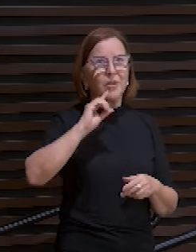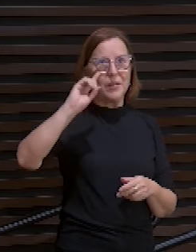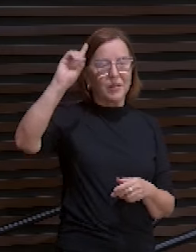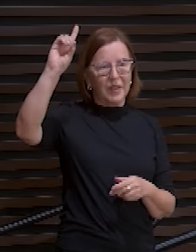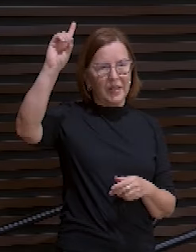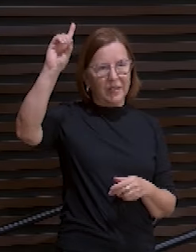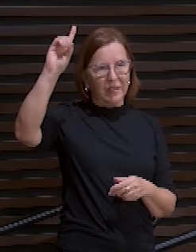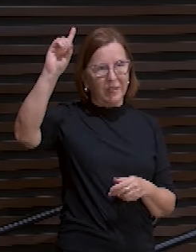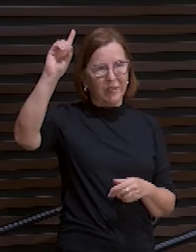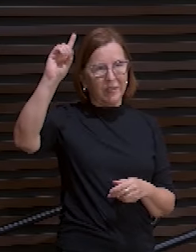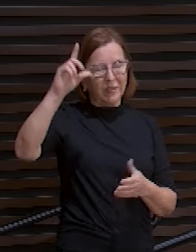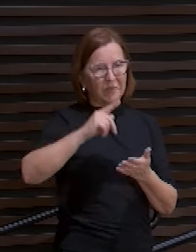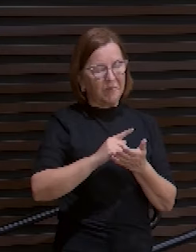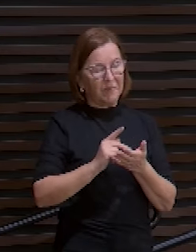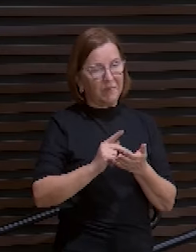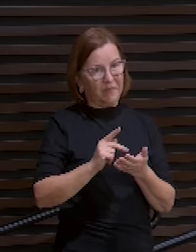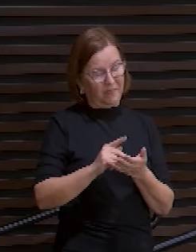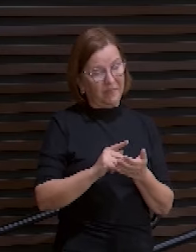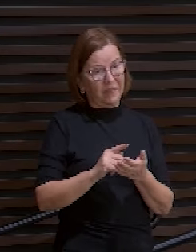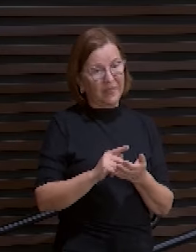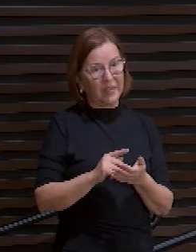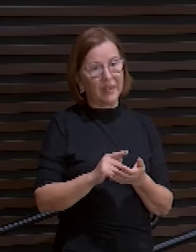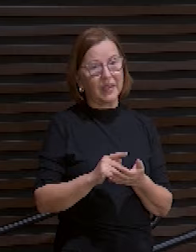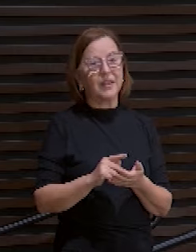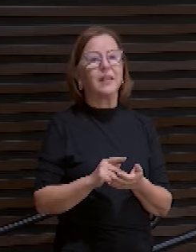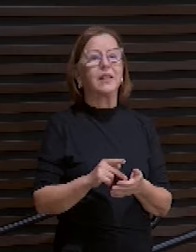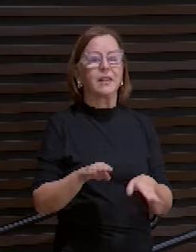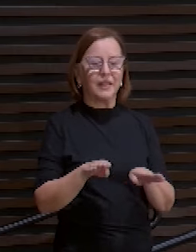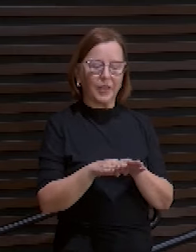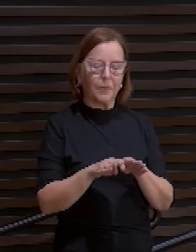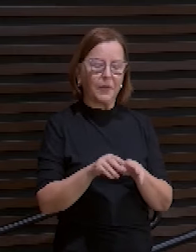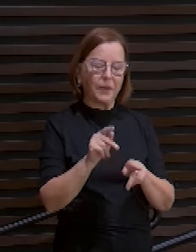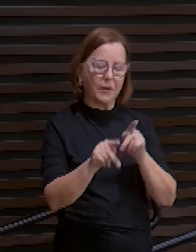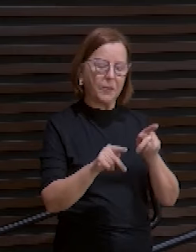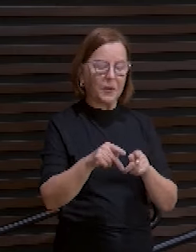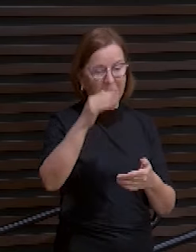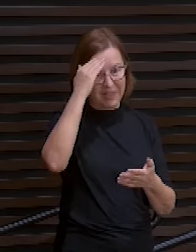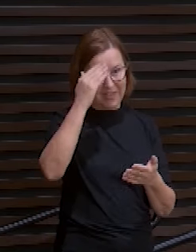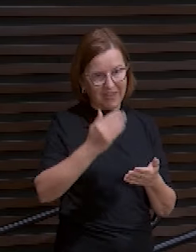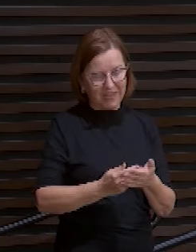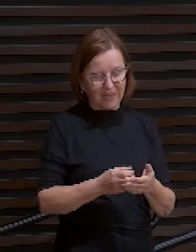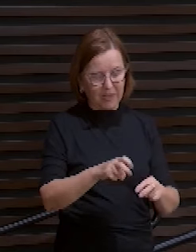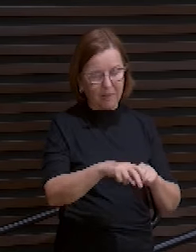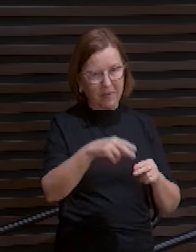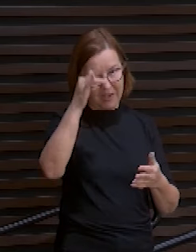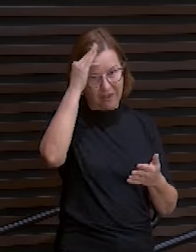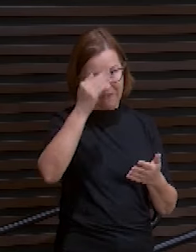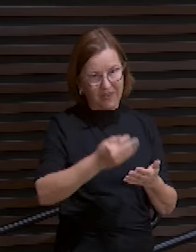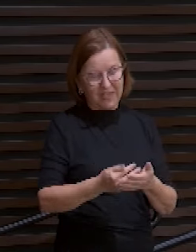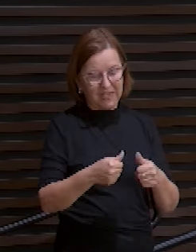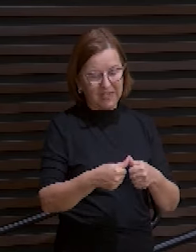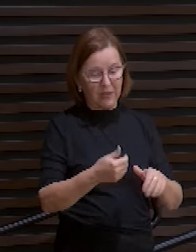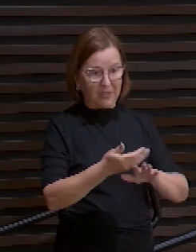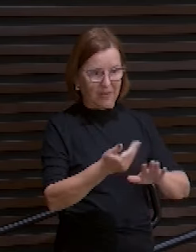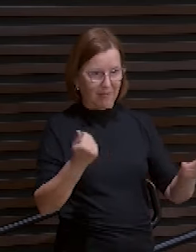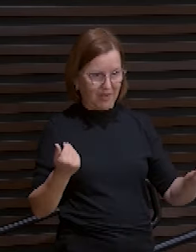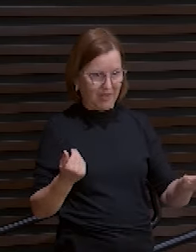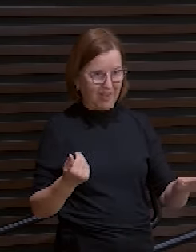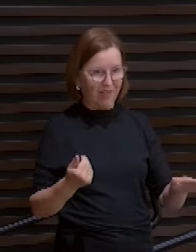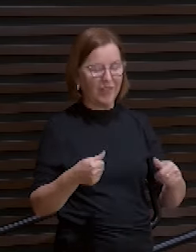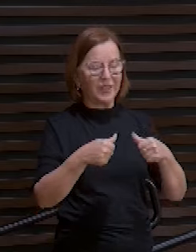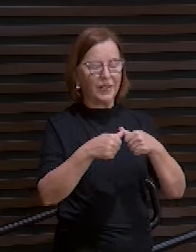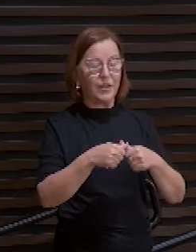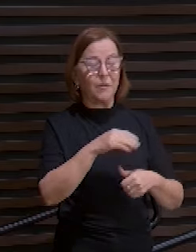glória assim também os que creem pela fé são separados mortos para o